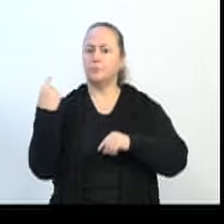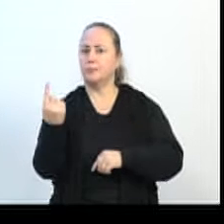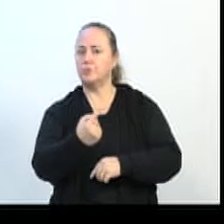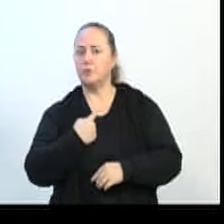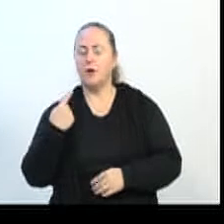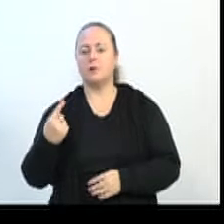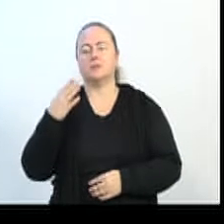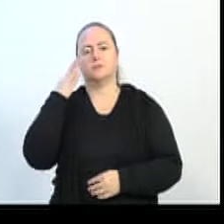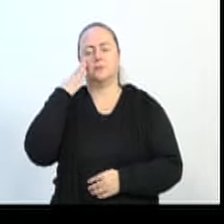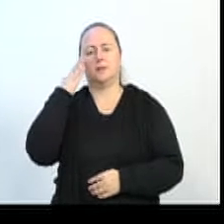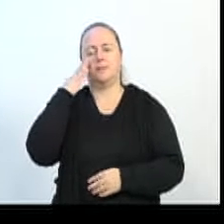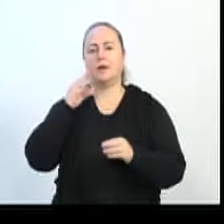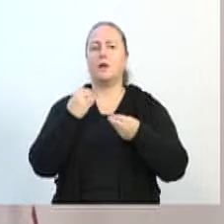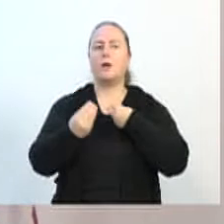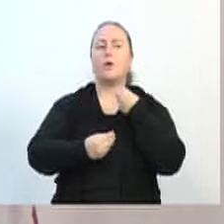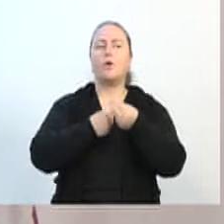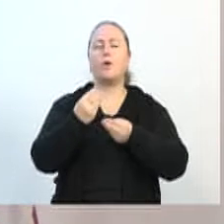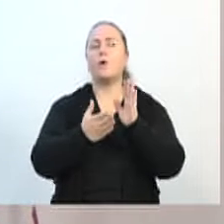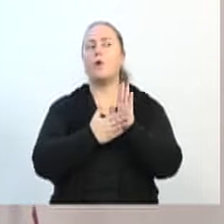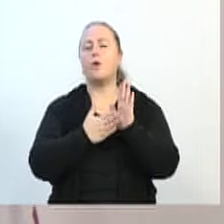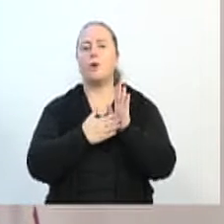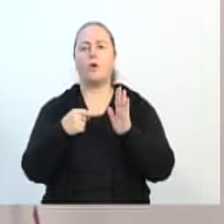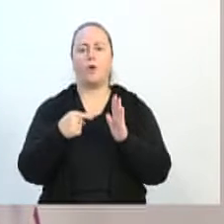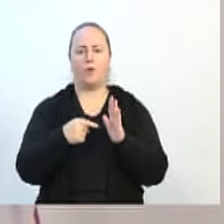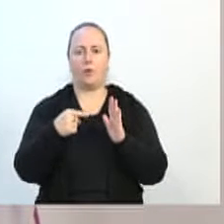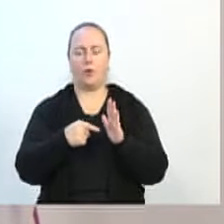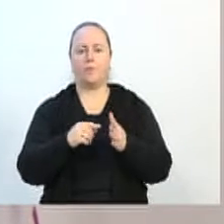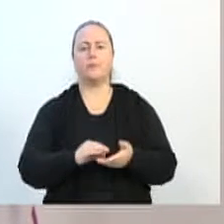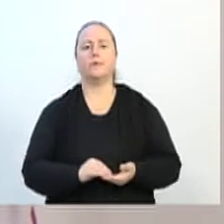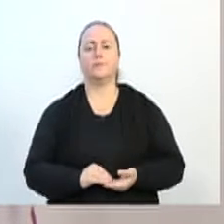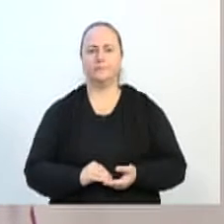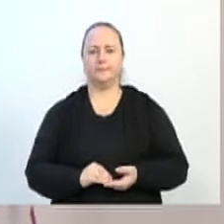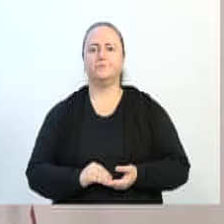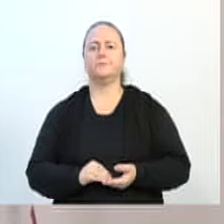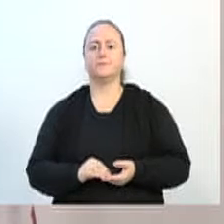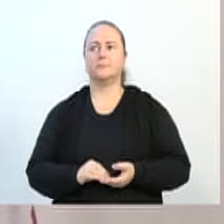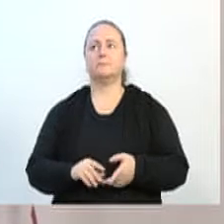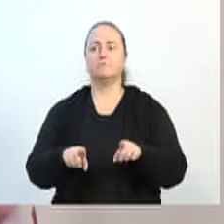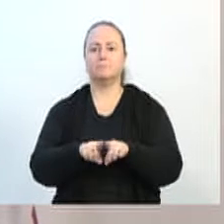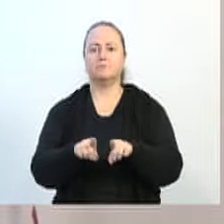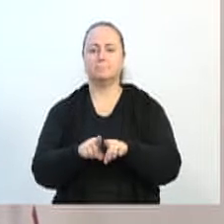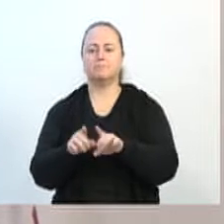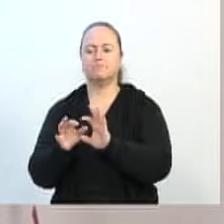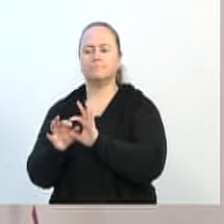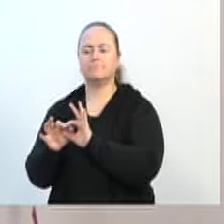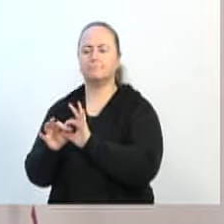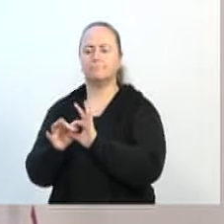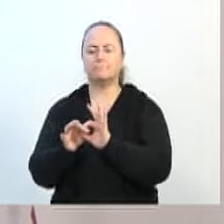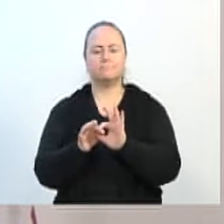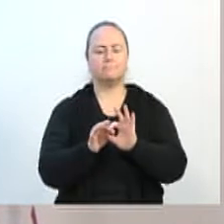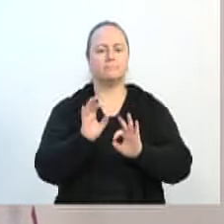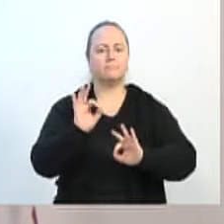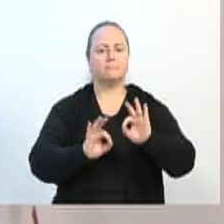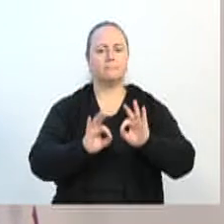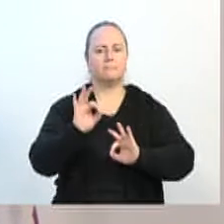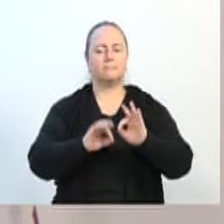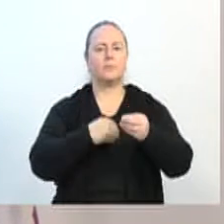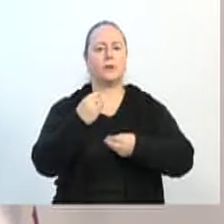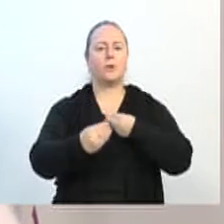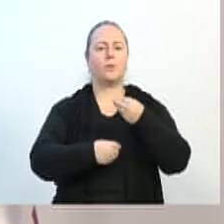sabendo sobre esse propósito. Foi contextualizado a organização do Sistema Nacional do